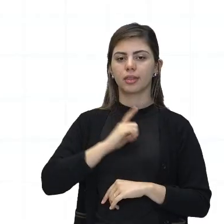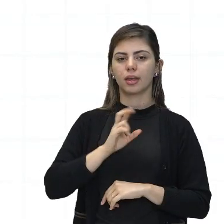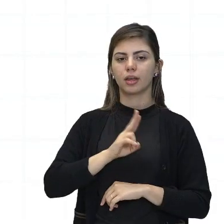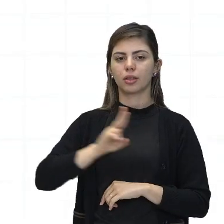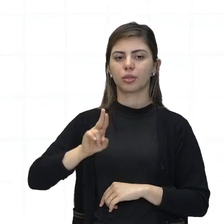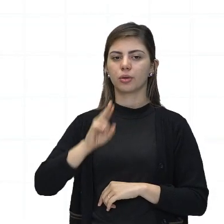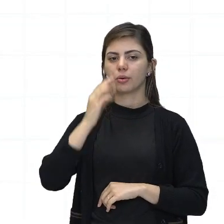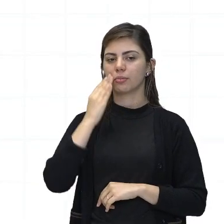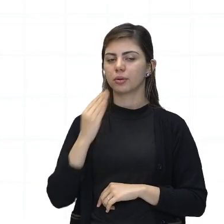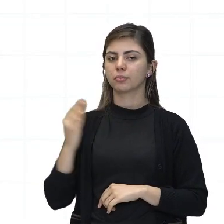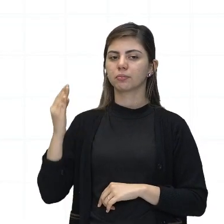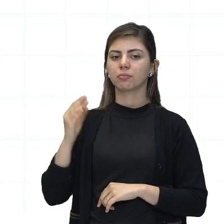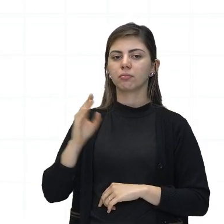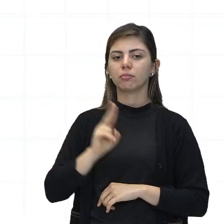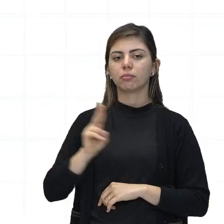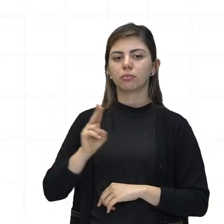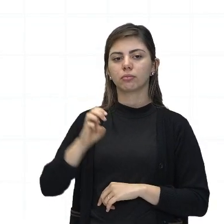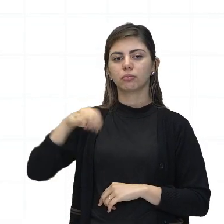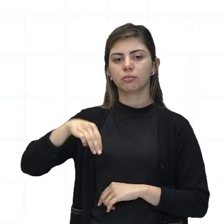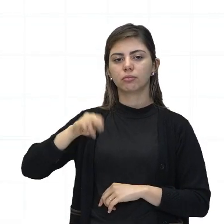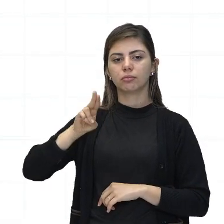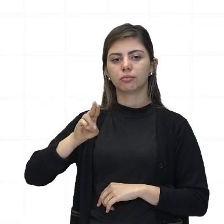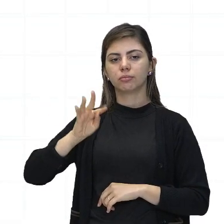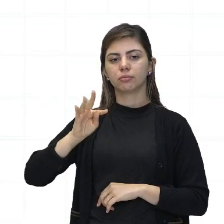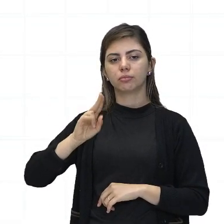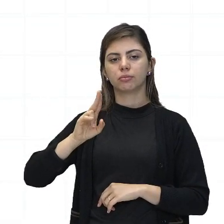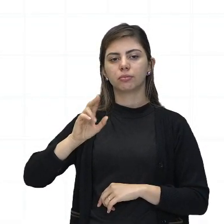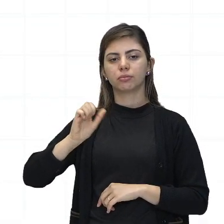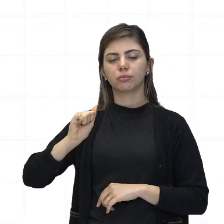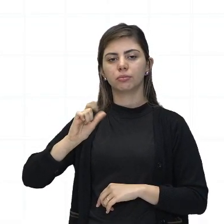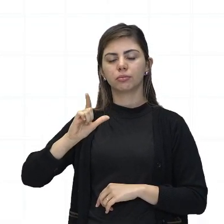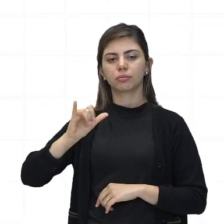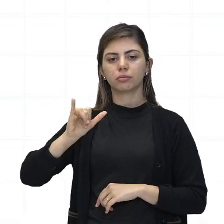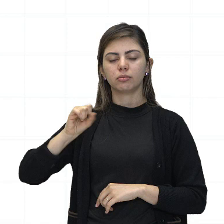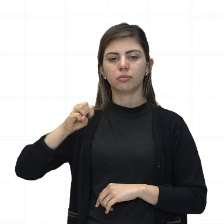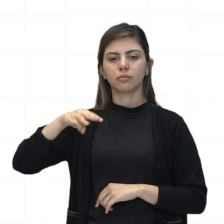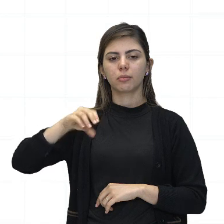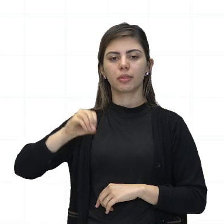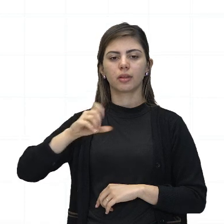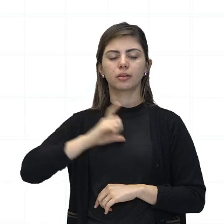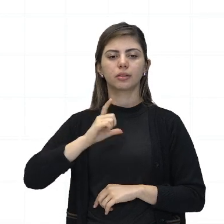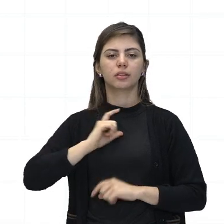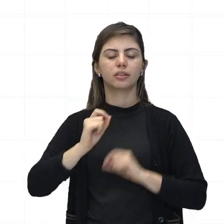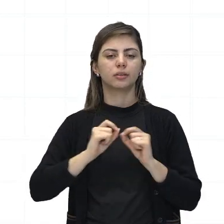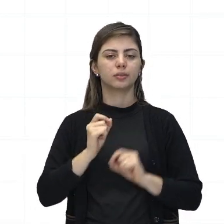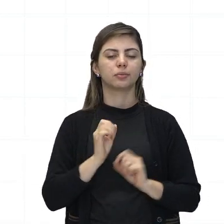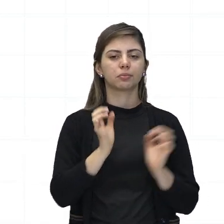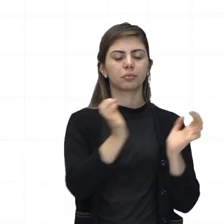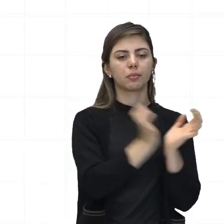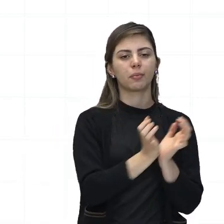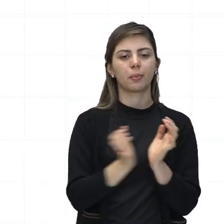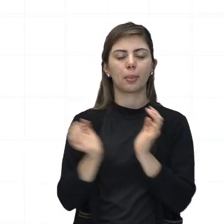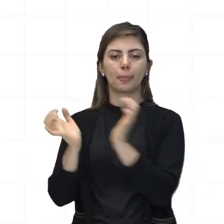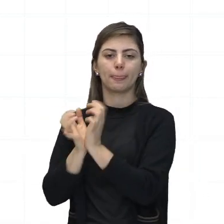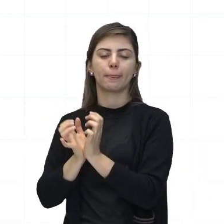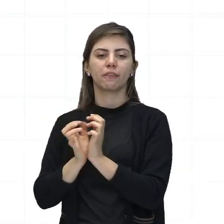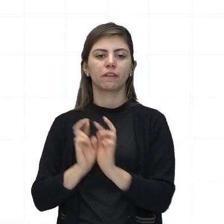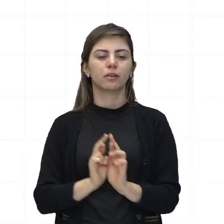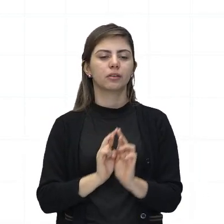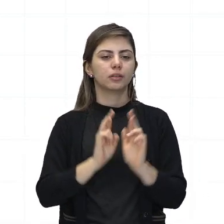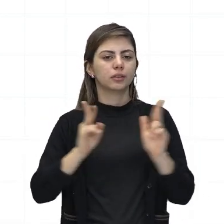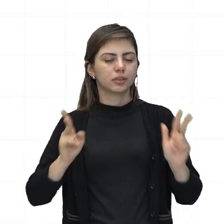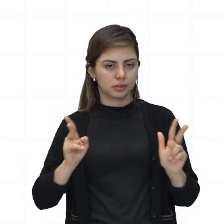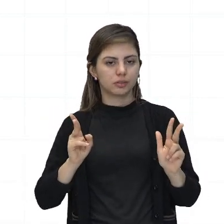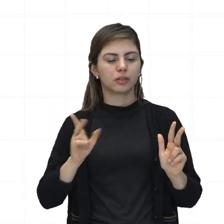aí na nossa próxima cartela, certo? Então, o mutualismo são indivíduos de espécies diferentes, né?